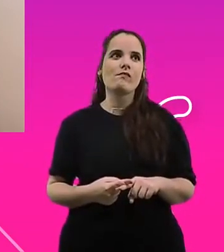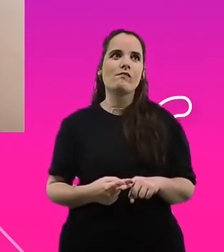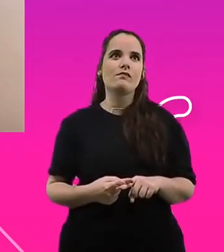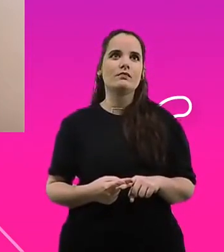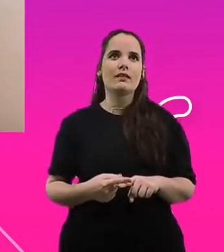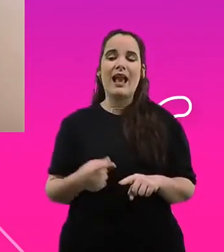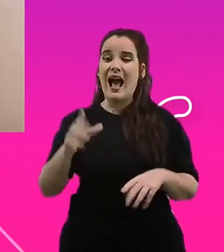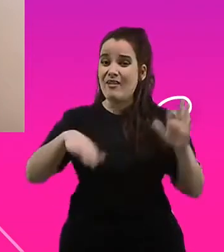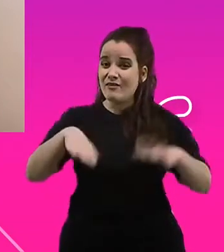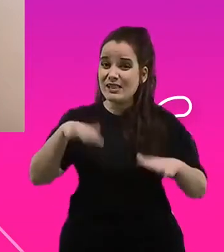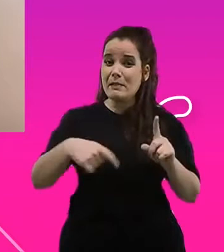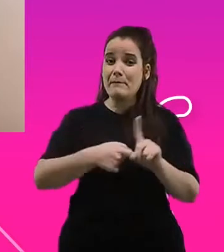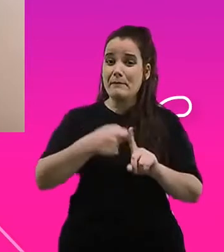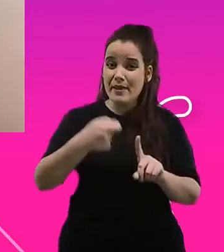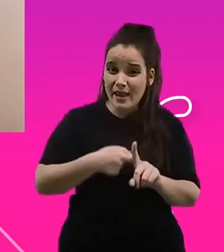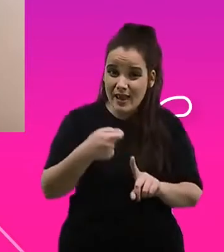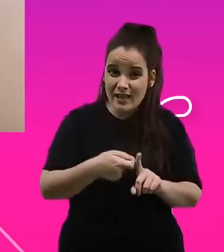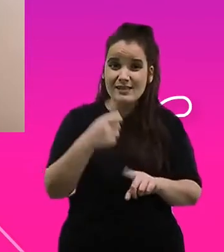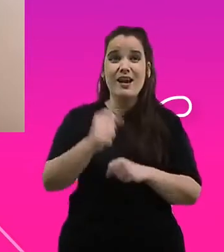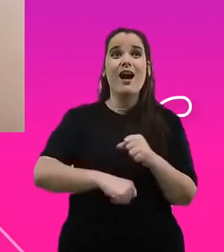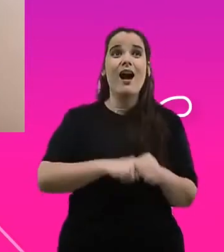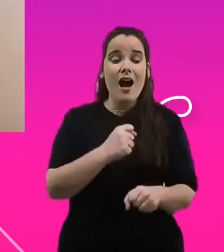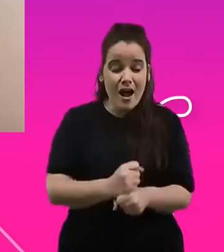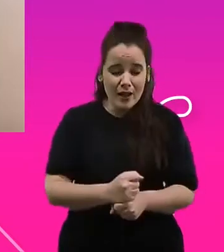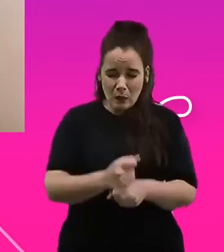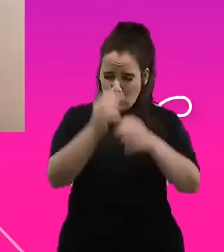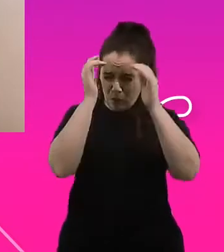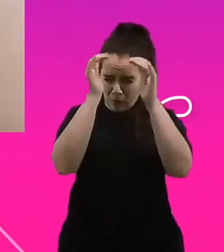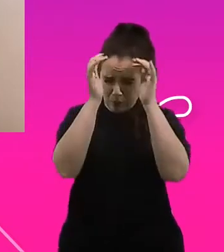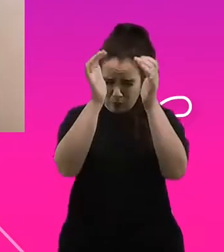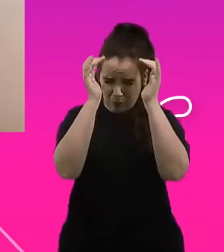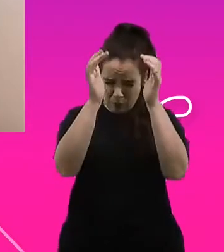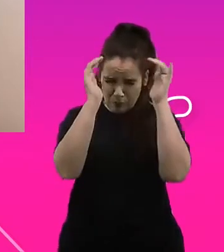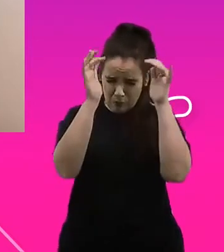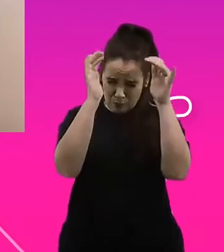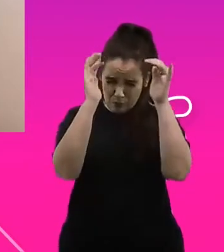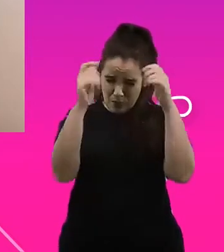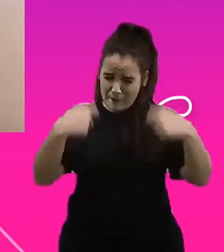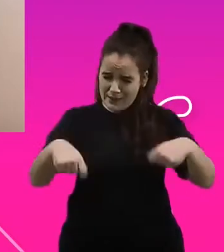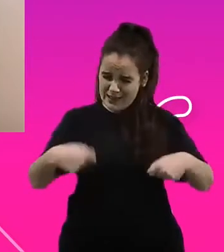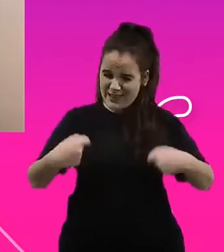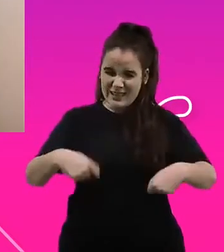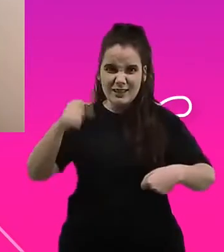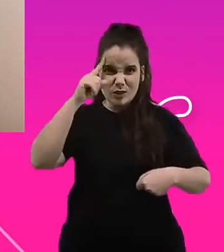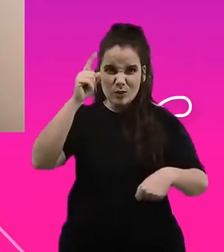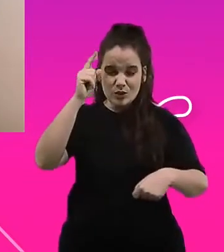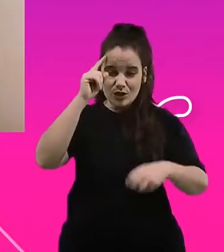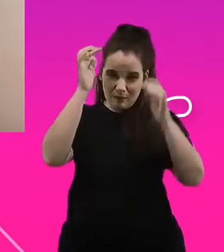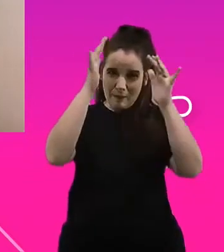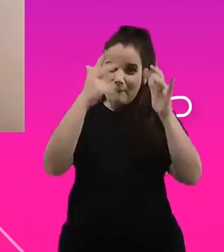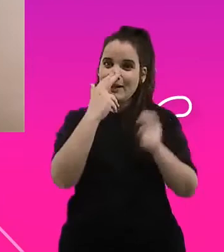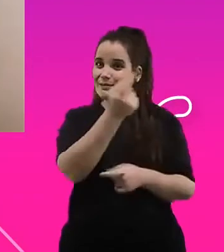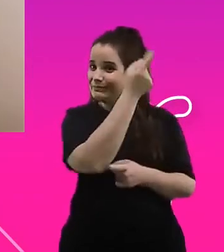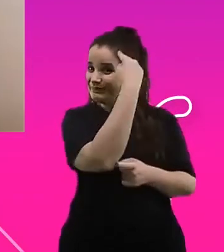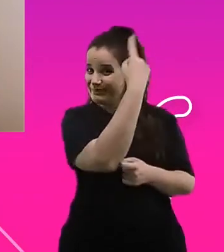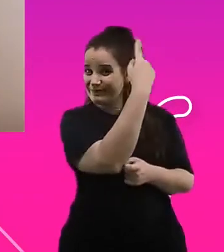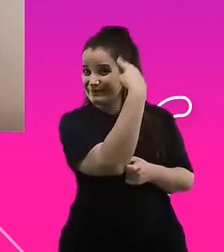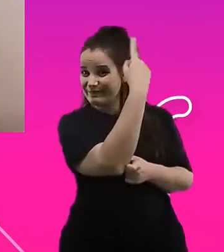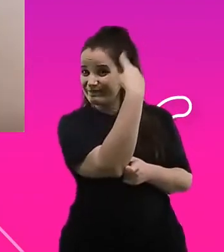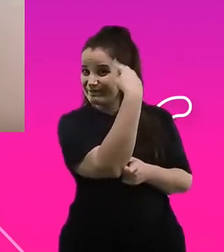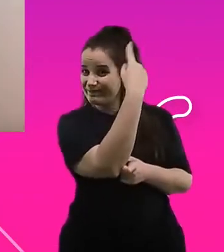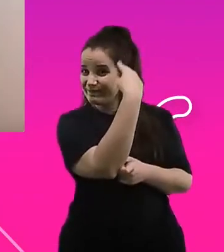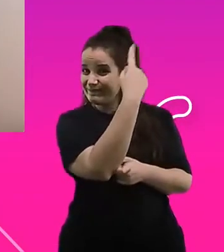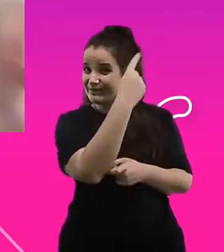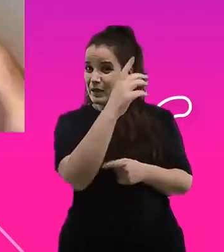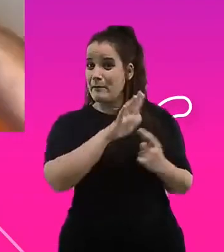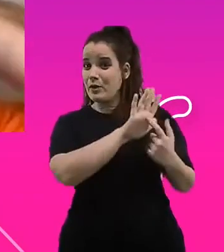de informação na sua cabecinha que você consumiu, de que você tinha que estar na internet todos os dias, que você tinha que expor a sua vida, mostrar o seu gato, mostrar o seu filho,